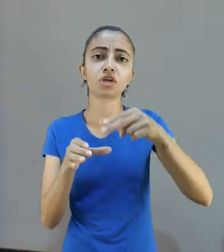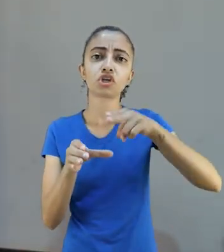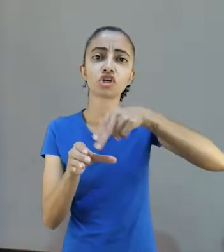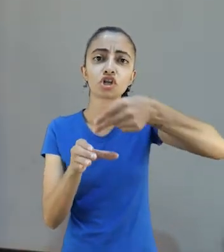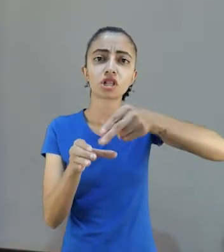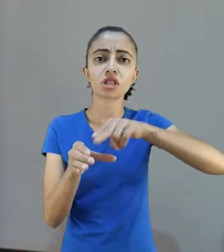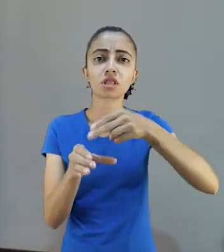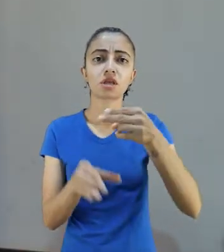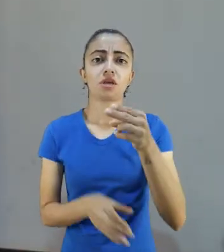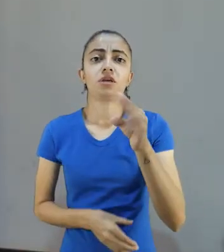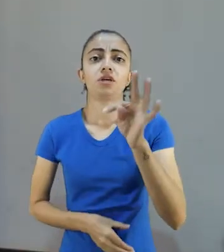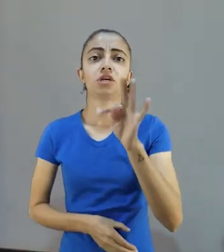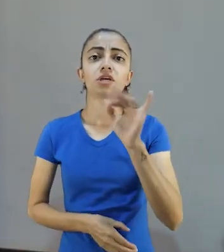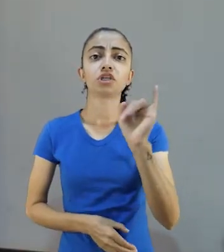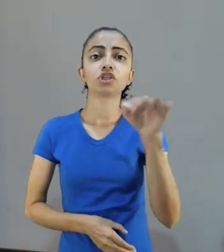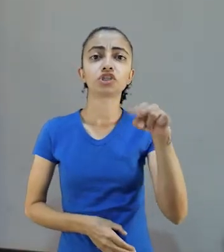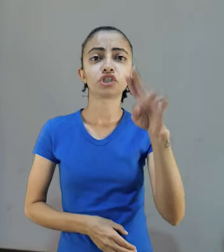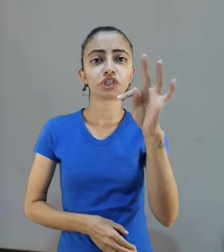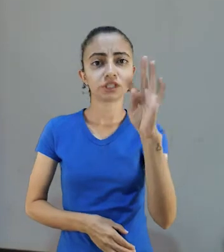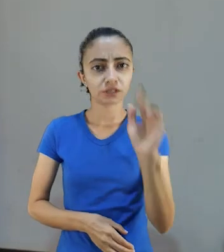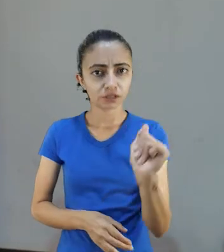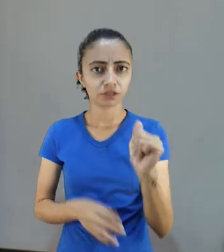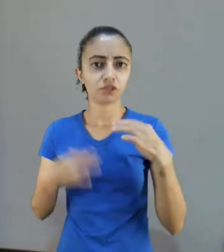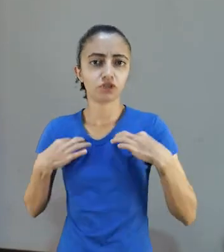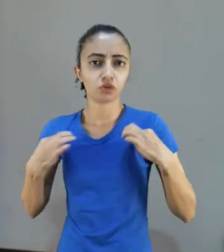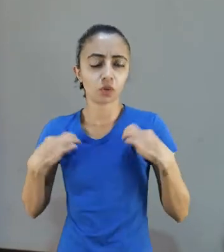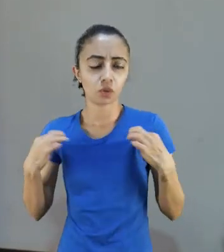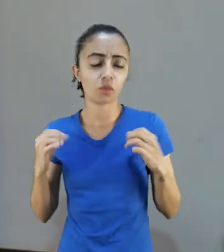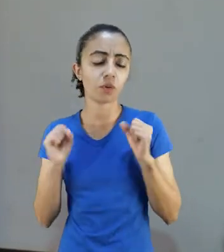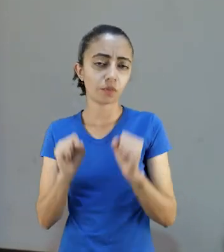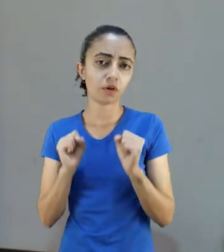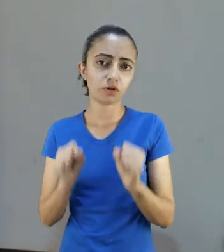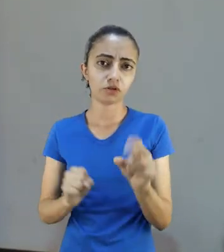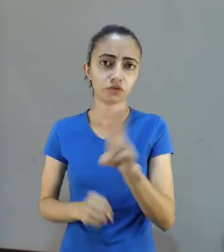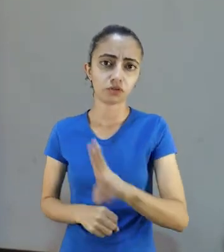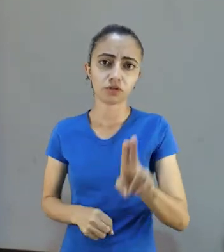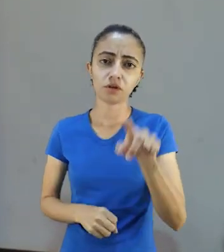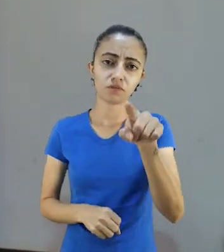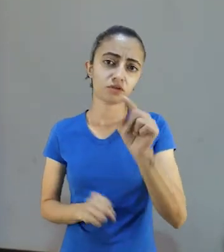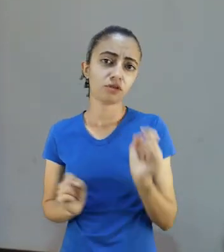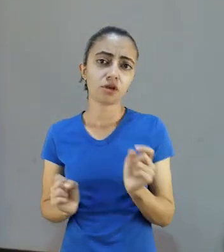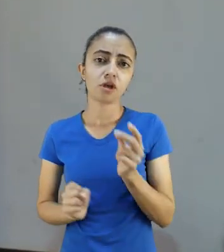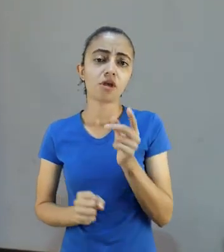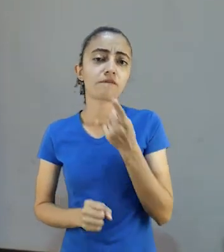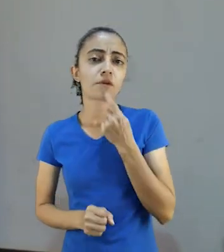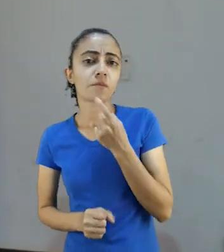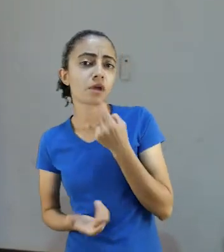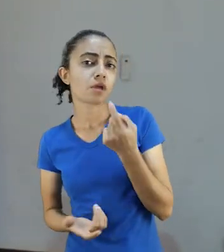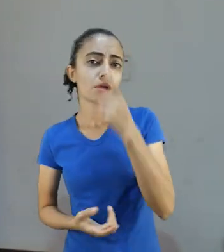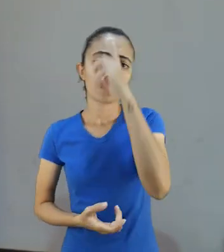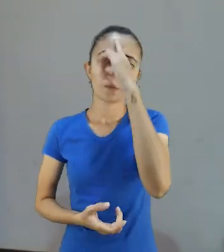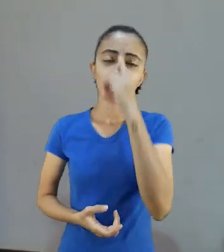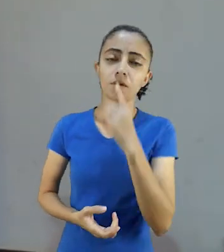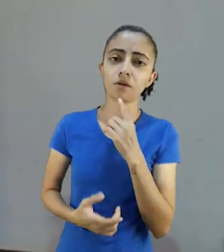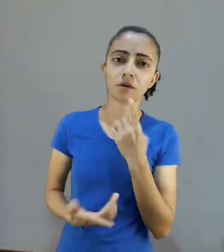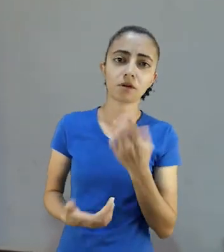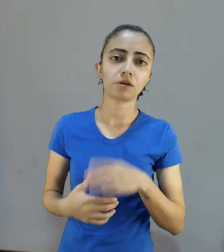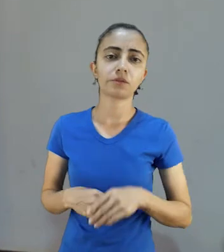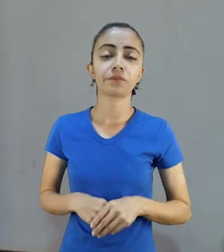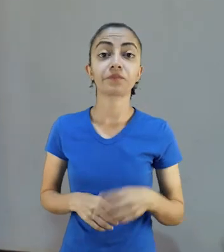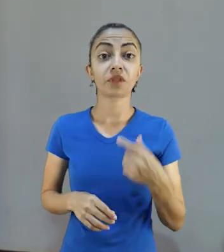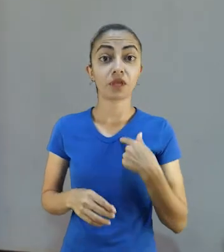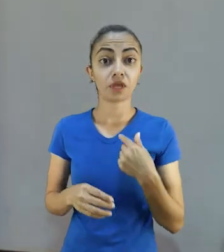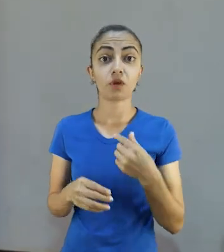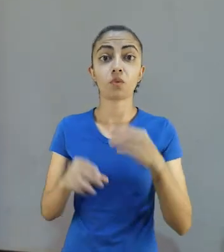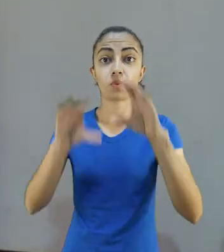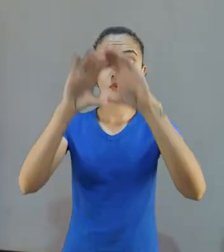mão mesmo, com um pincelzinho, eu faço é assim. Aí você pode pintar de vermelho, de amarelo. Aqui eu ainda vou encher mais um